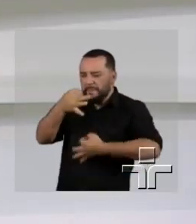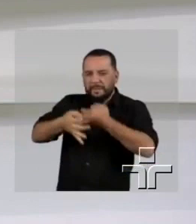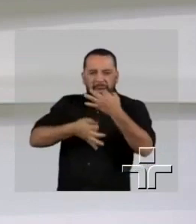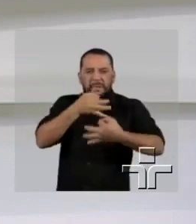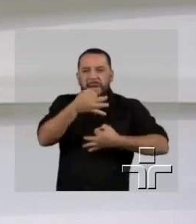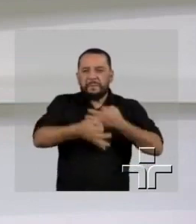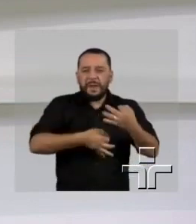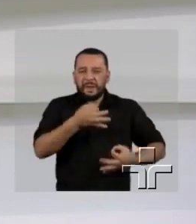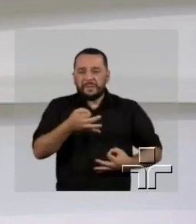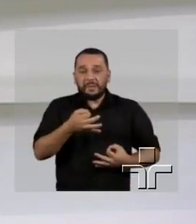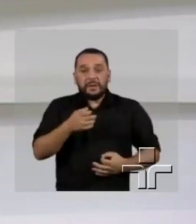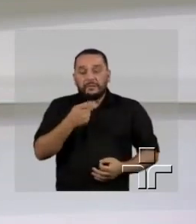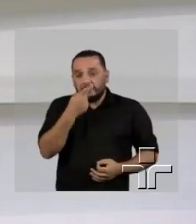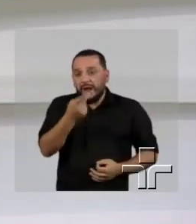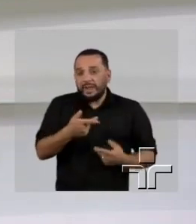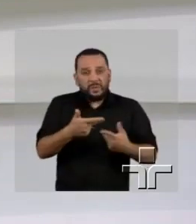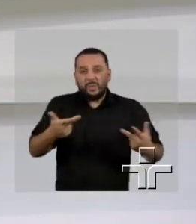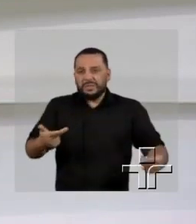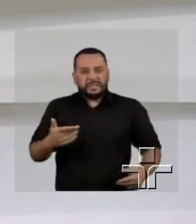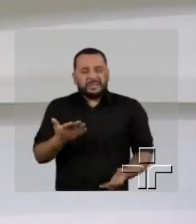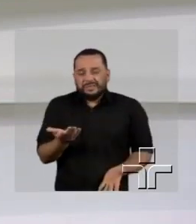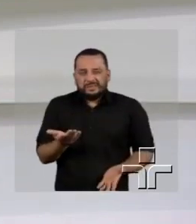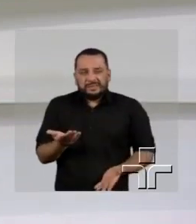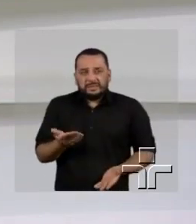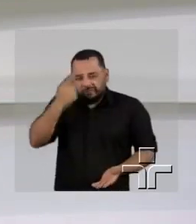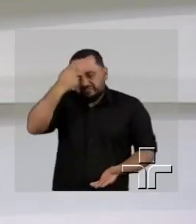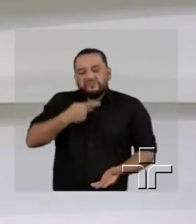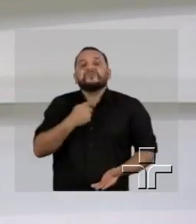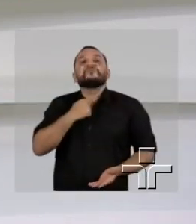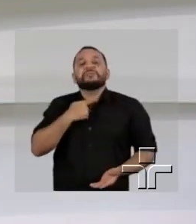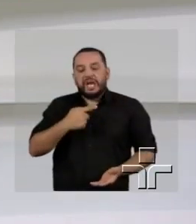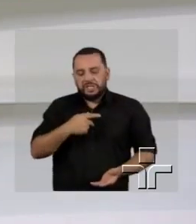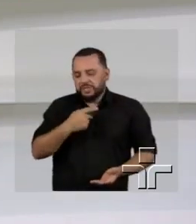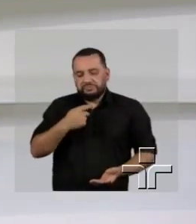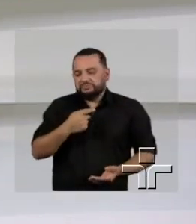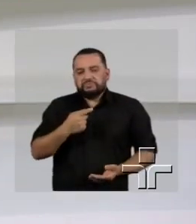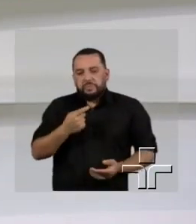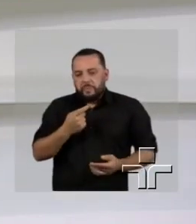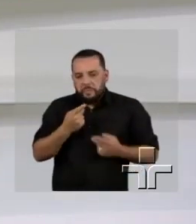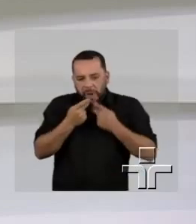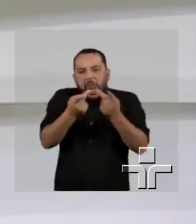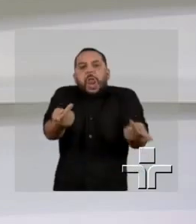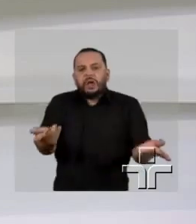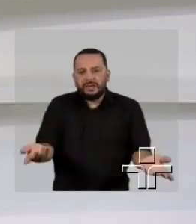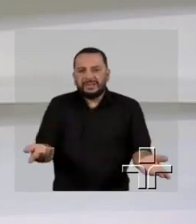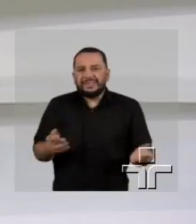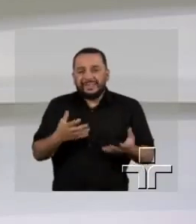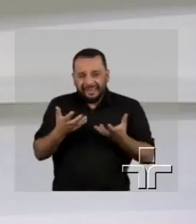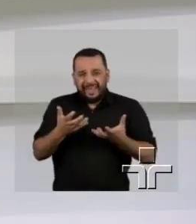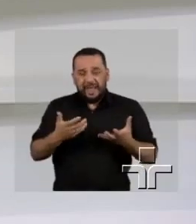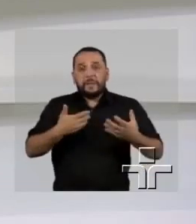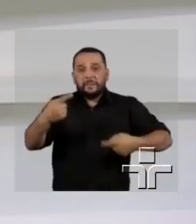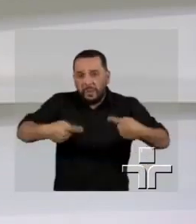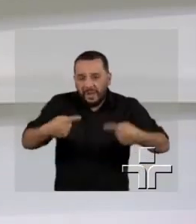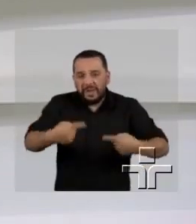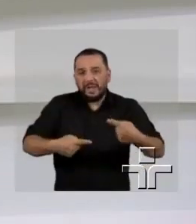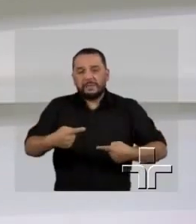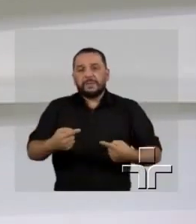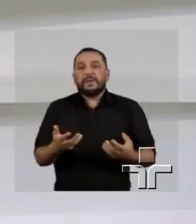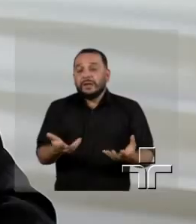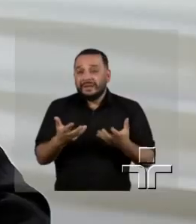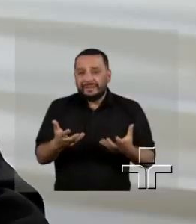coisas assim. Então isso aí é que talvez tenha chamado mais atenção. Agora, a substituição é absolutamente normal não vejo nada